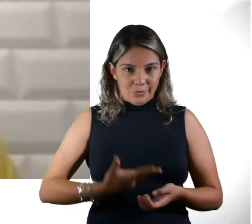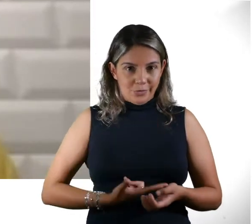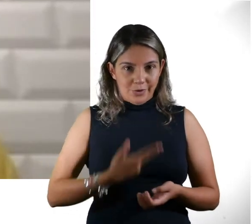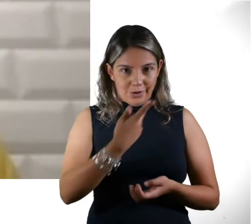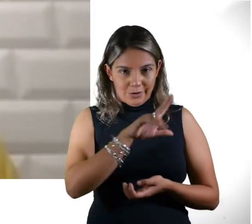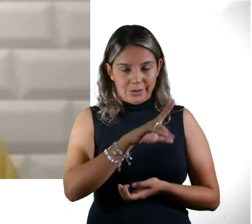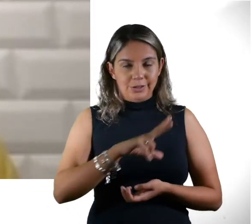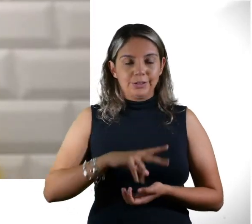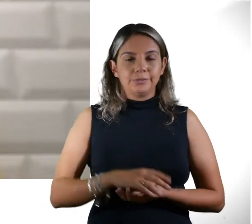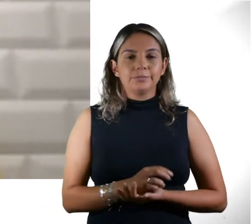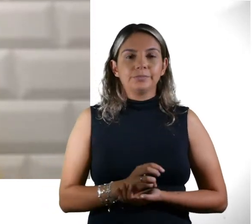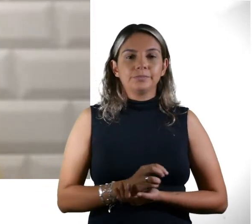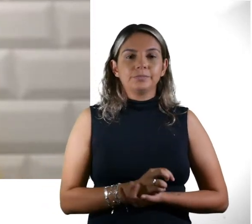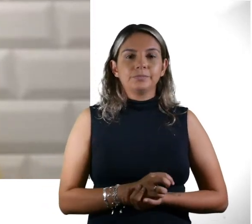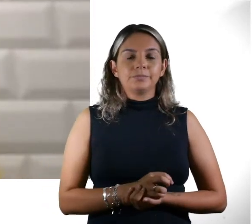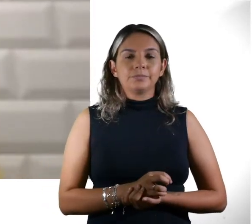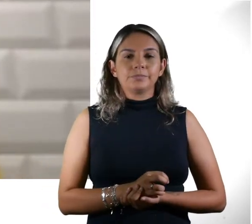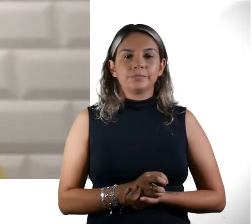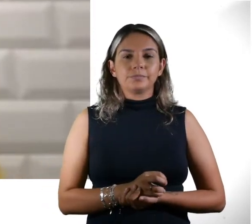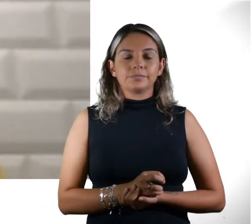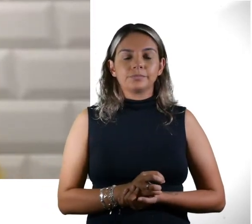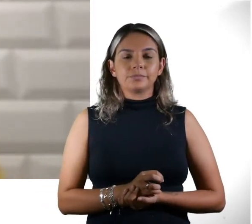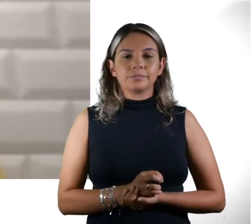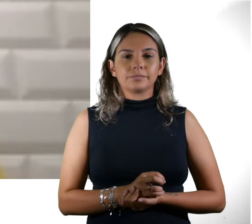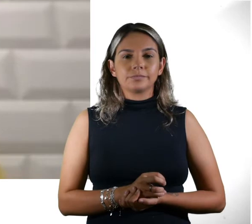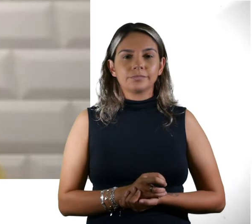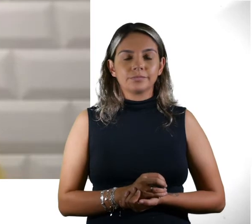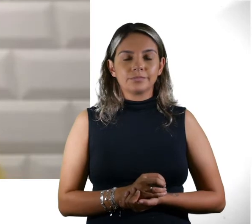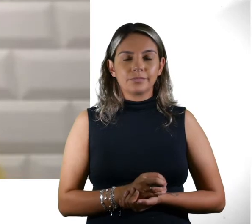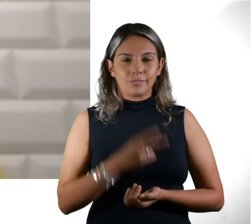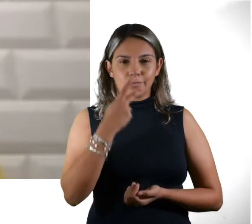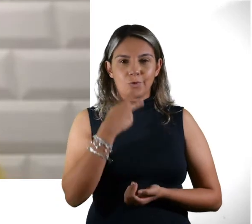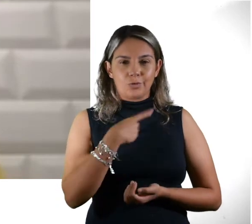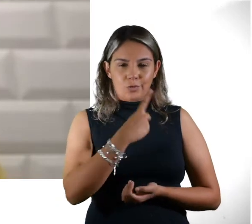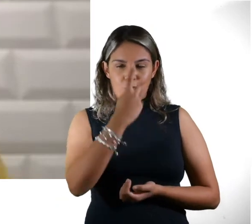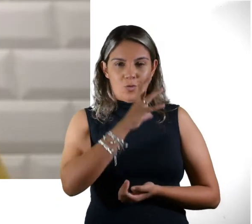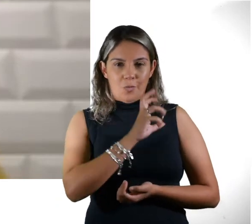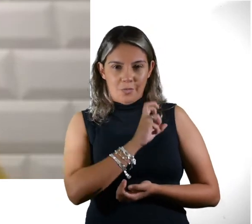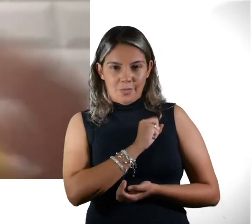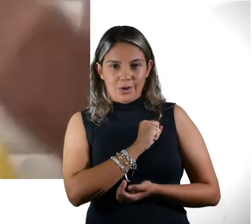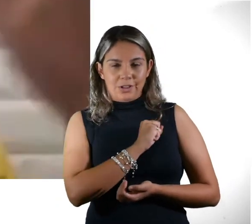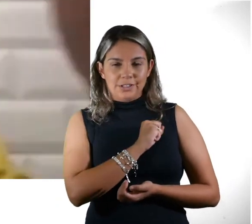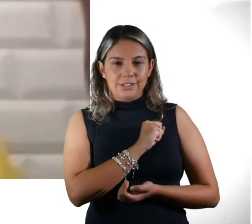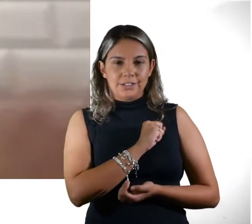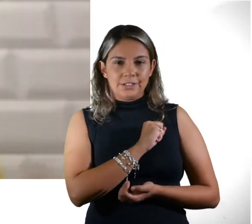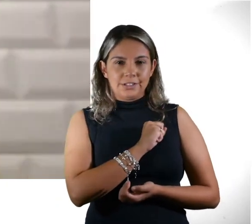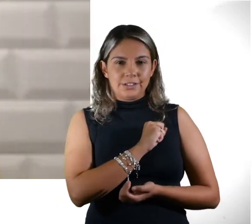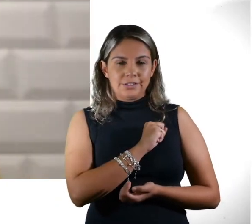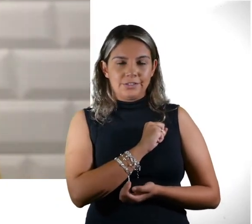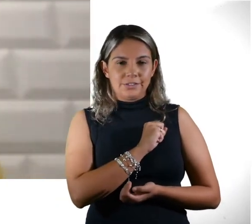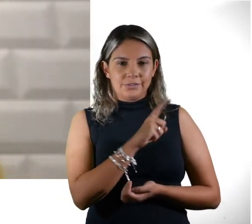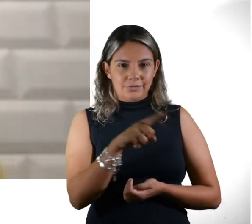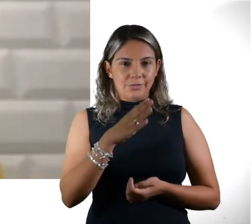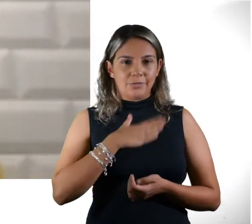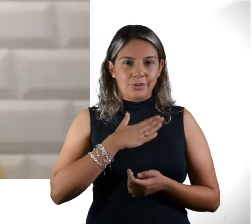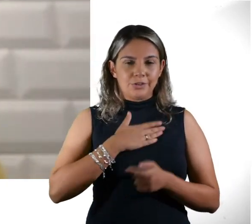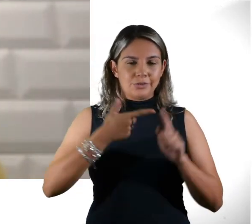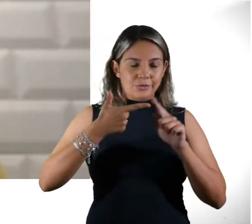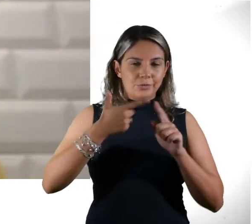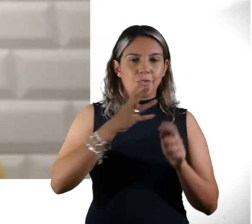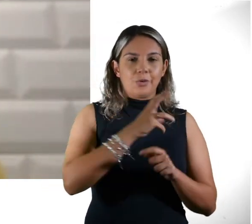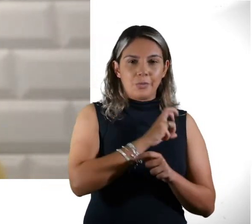absolutamente central na minha formação. Aliás, eu tenho um romance, o romance que me lançou foi o meu segundo